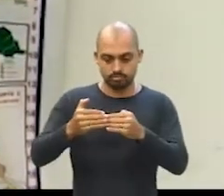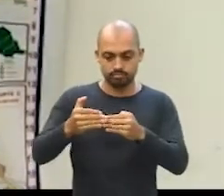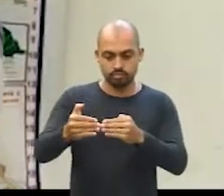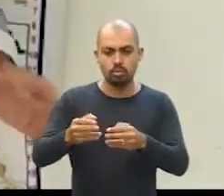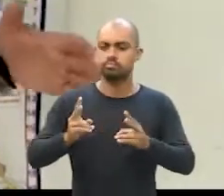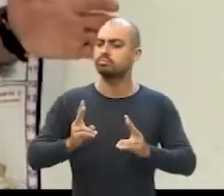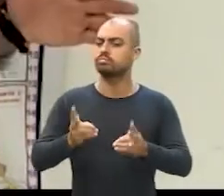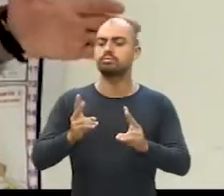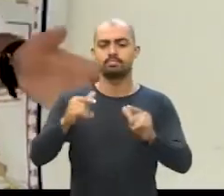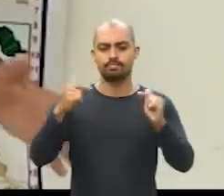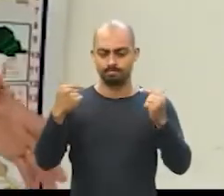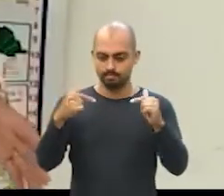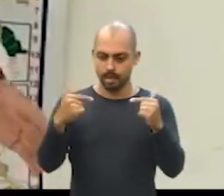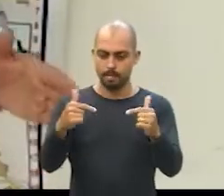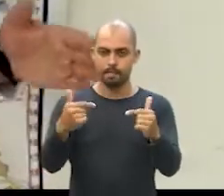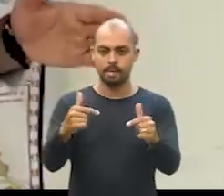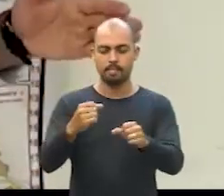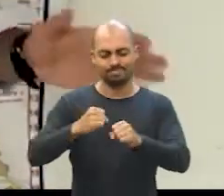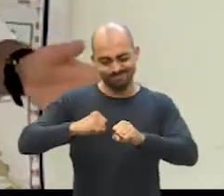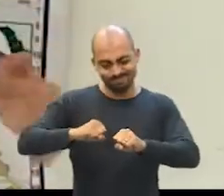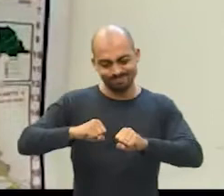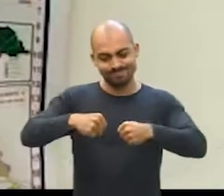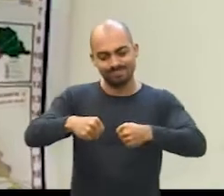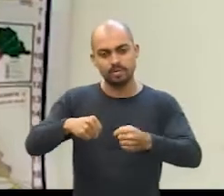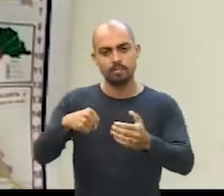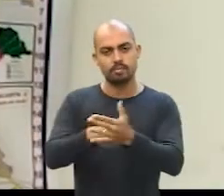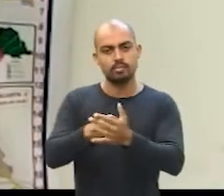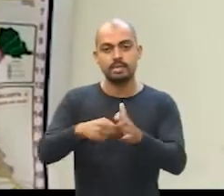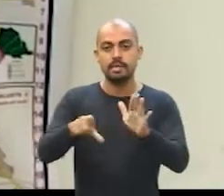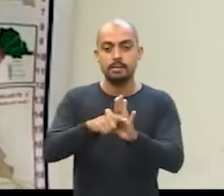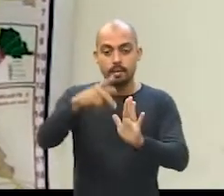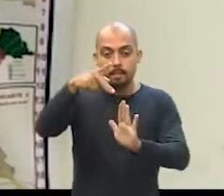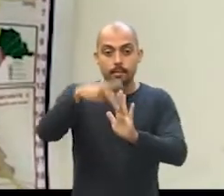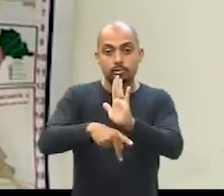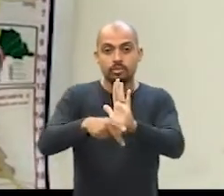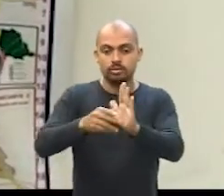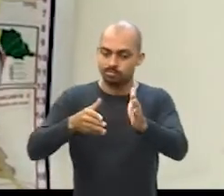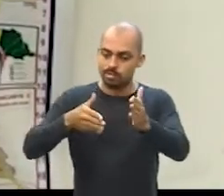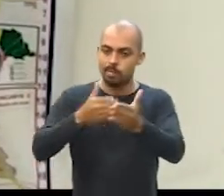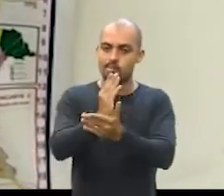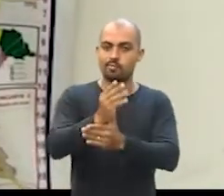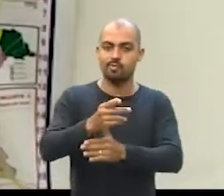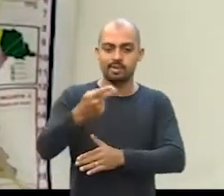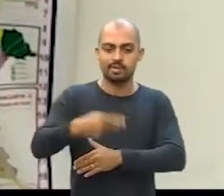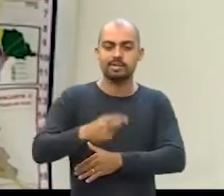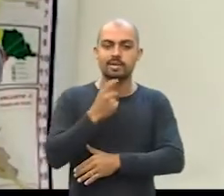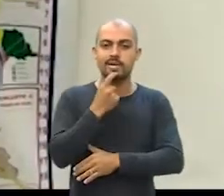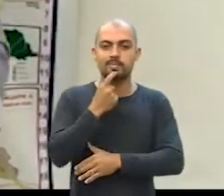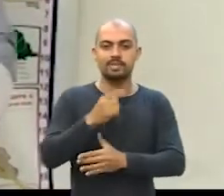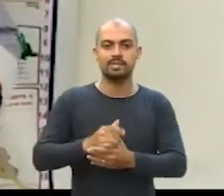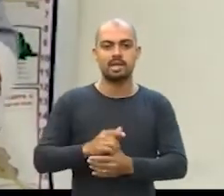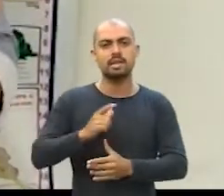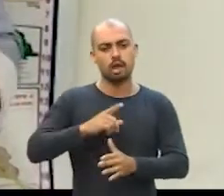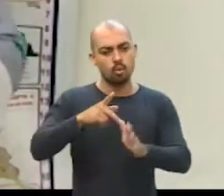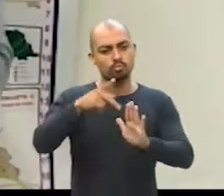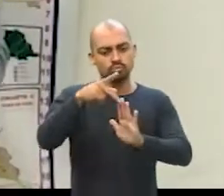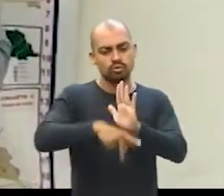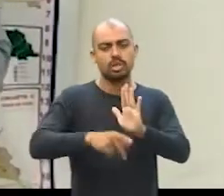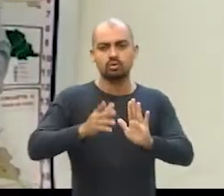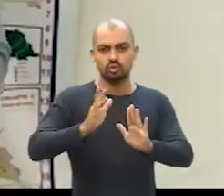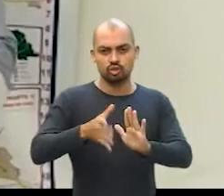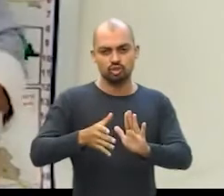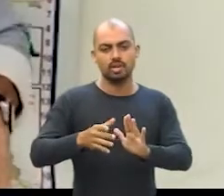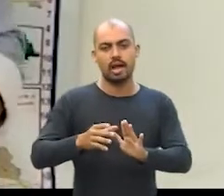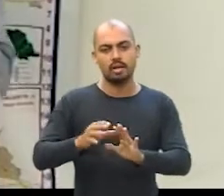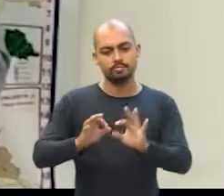ano continuarei trabalhando, lutando e aprovando bons projetos para a cidade de Campinas. Tenho alguns